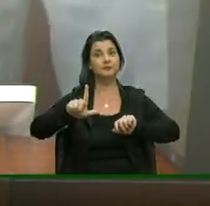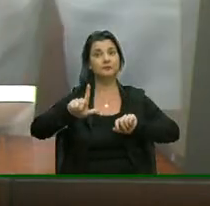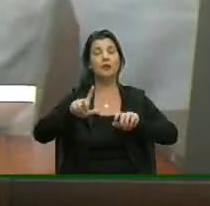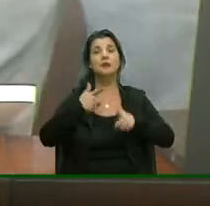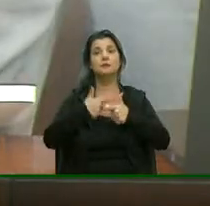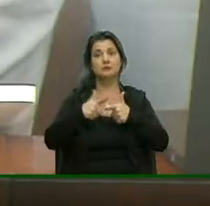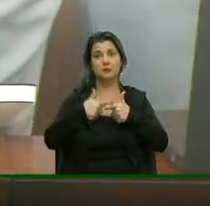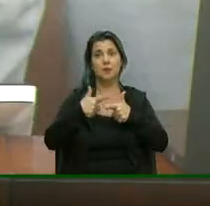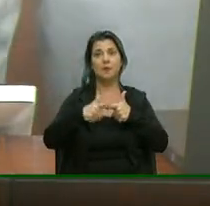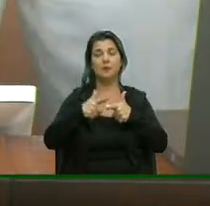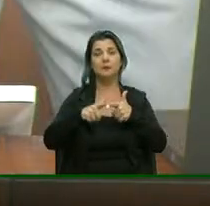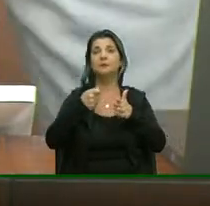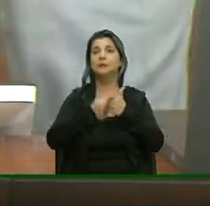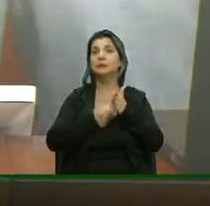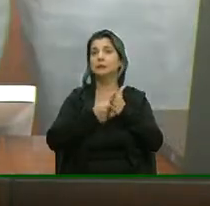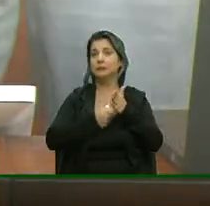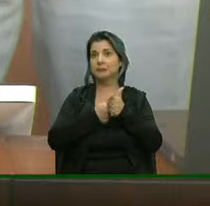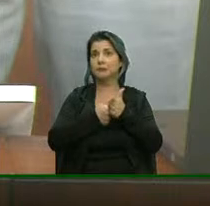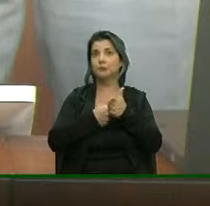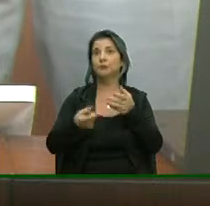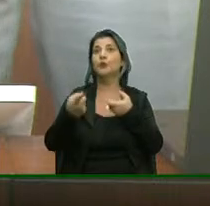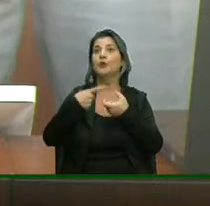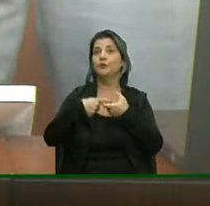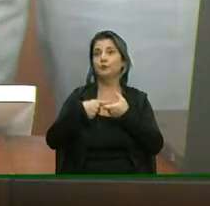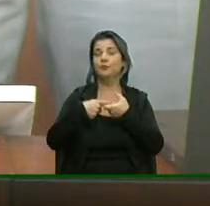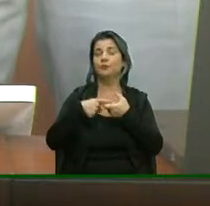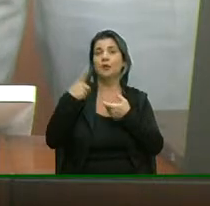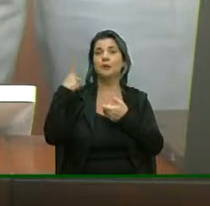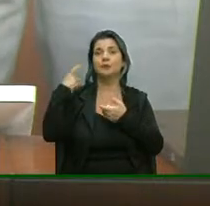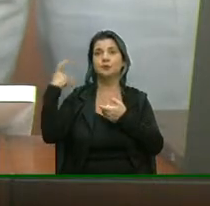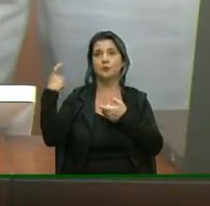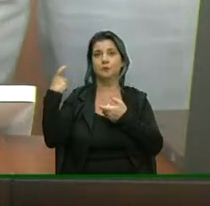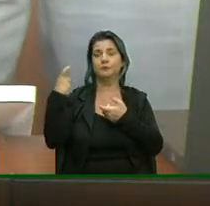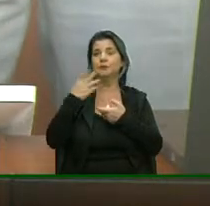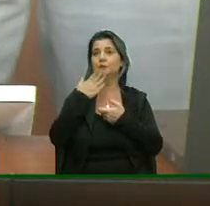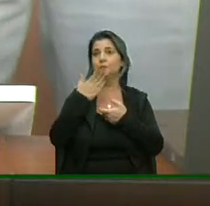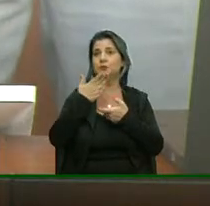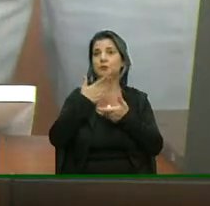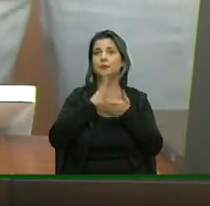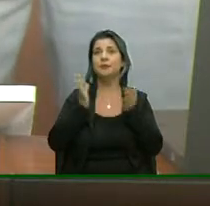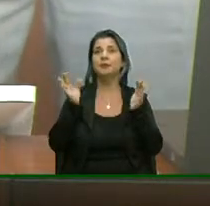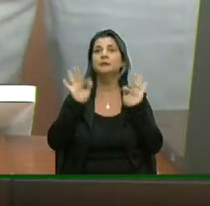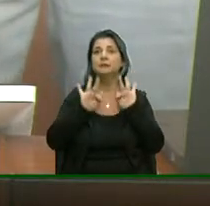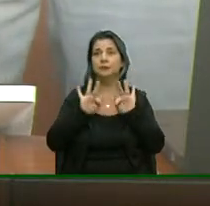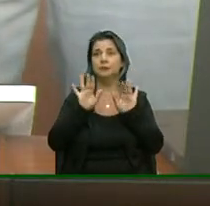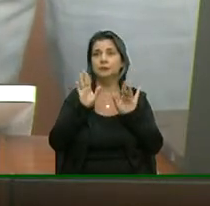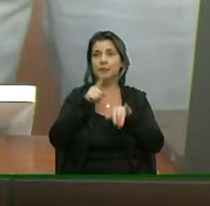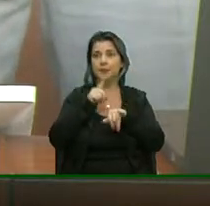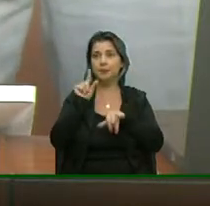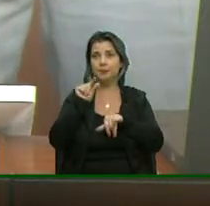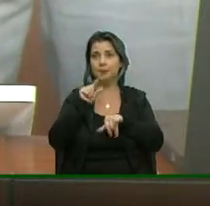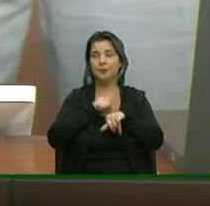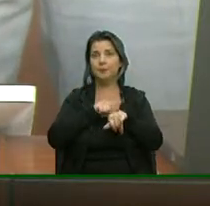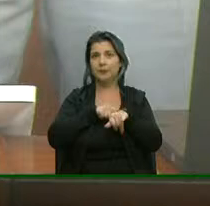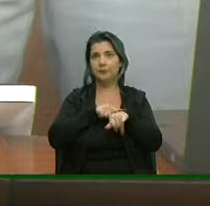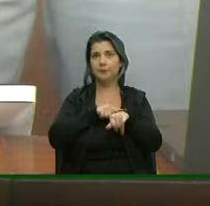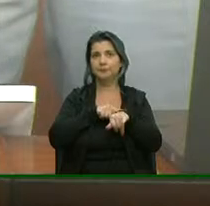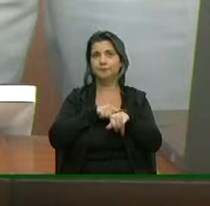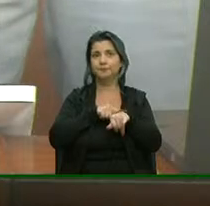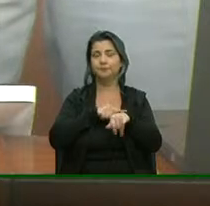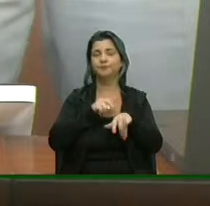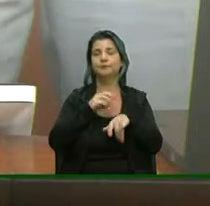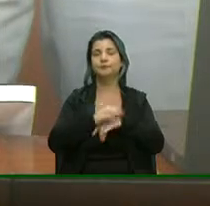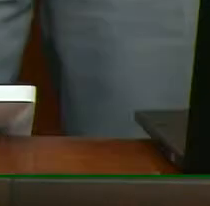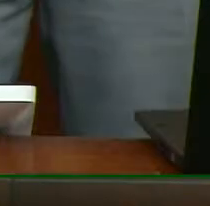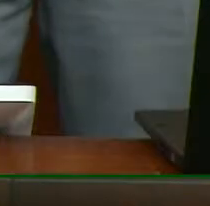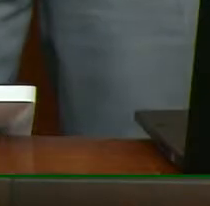Vou pedir, então, para suspender a sessão por poucos minutos aí para corrigir o problema, para que possa ser audível aí o áudio dos senhores. Suspenso a sessão por alguns